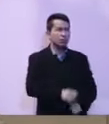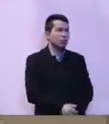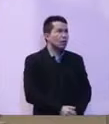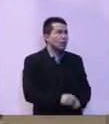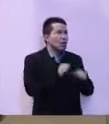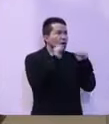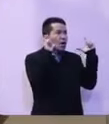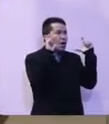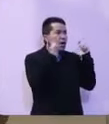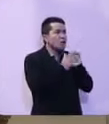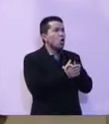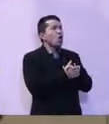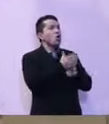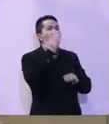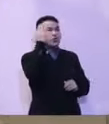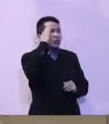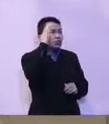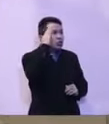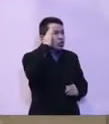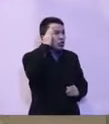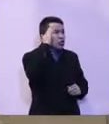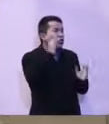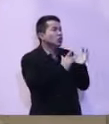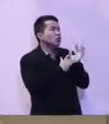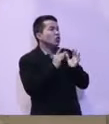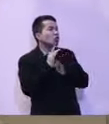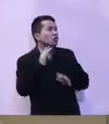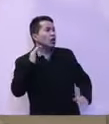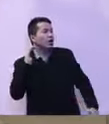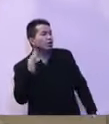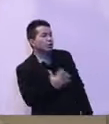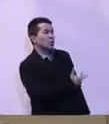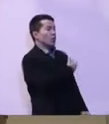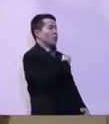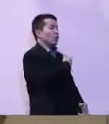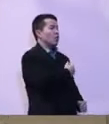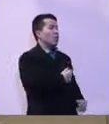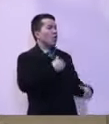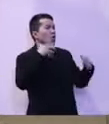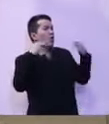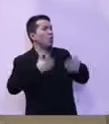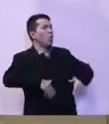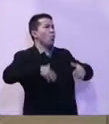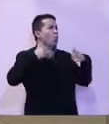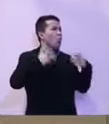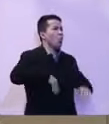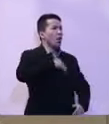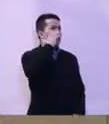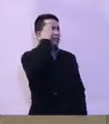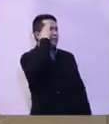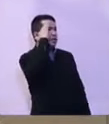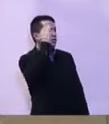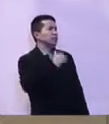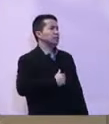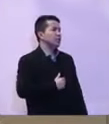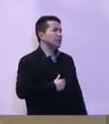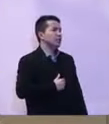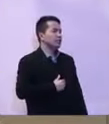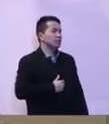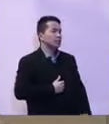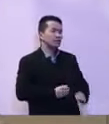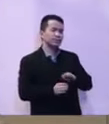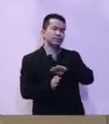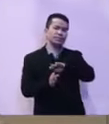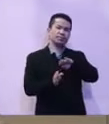porque Jesus é Salvador. Agora, tem muita gente que quando ouve essa história